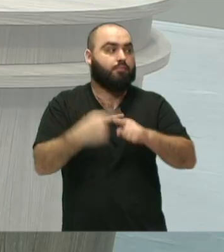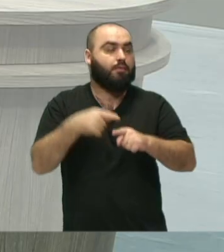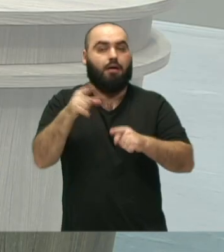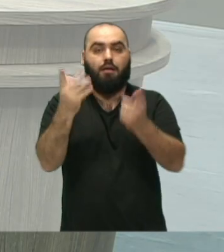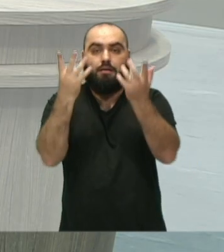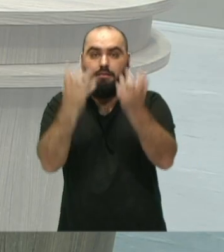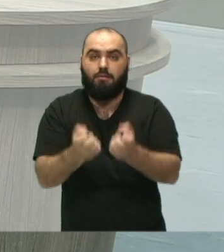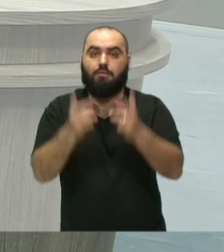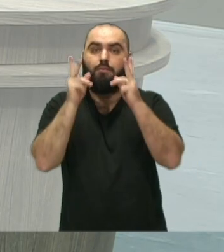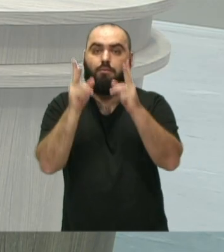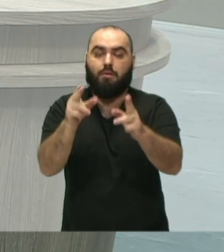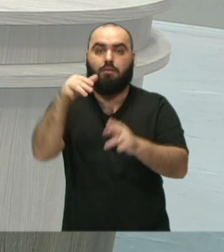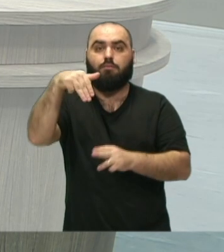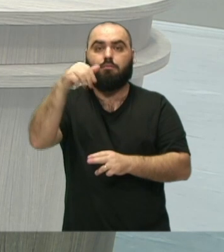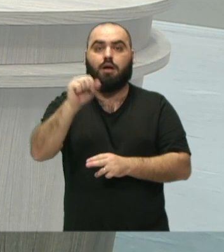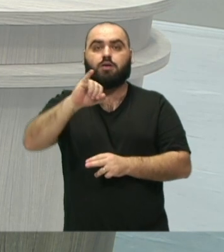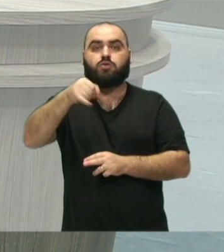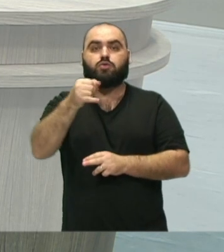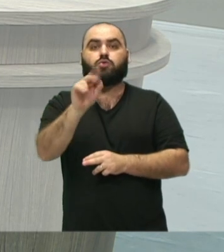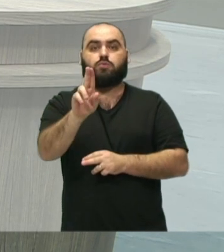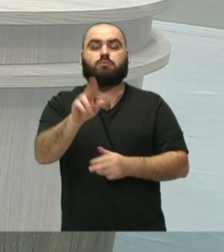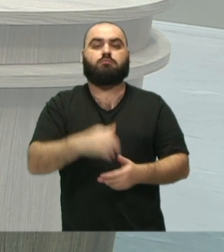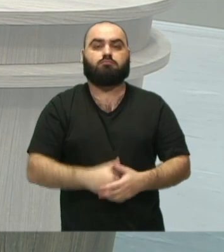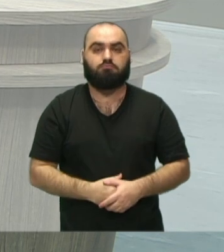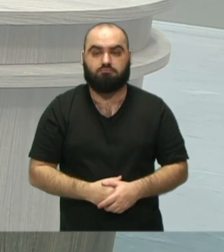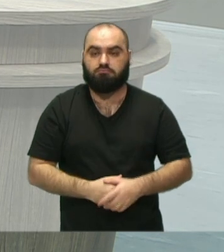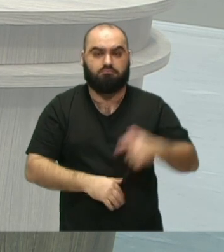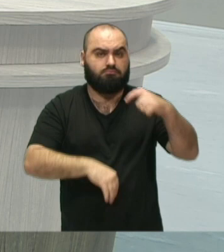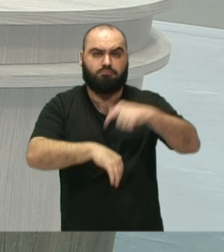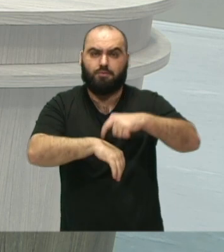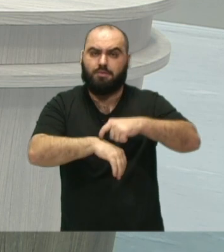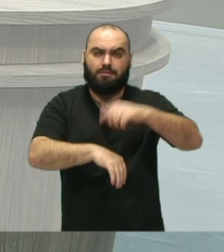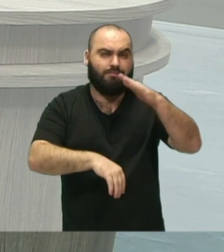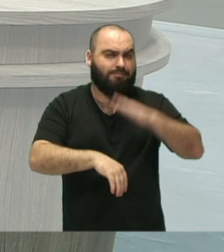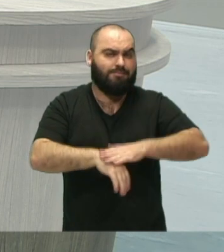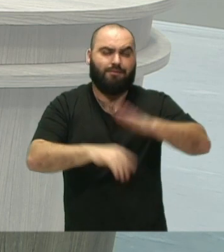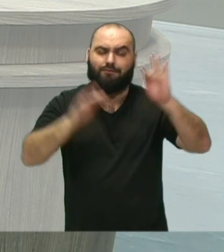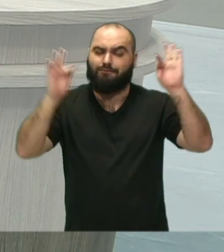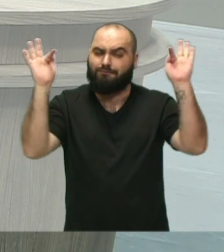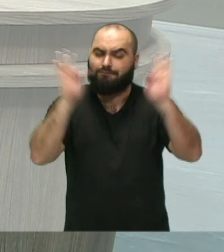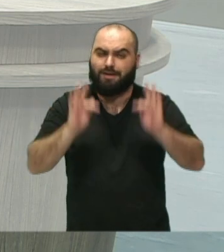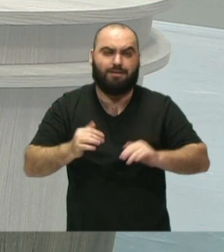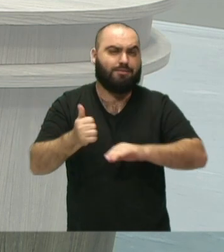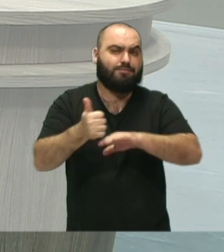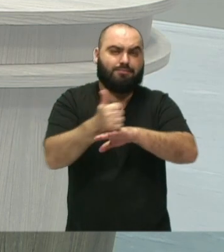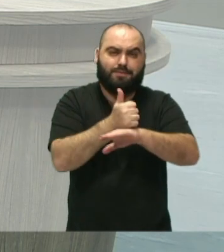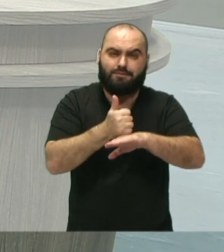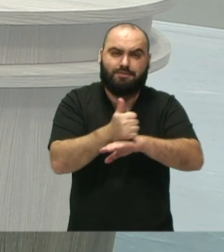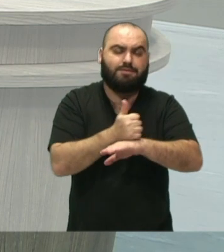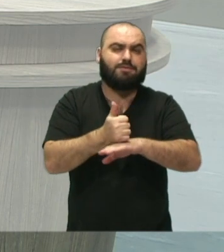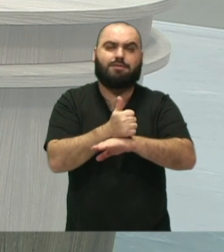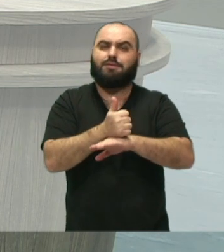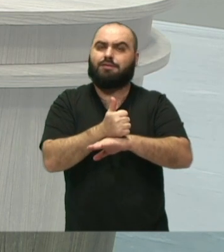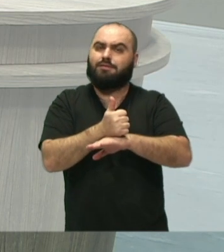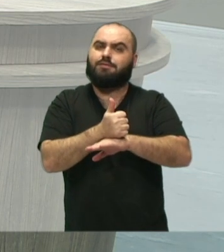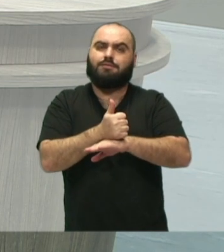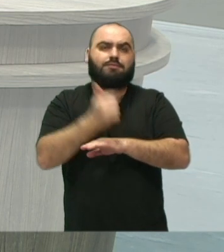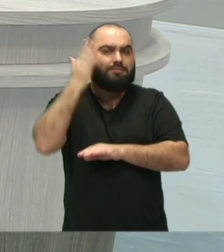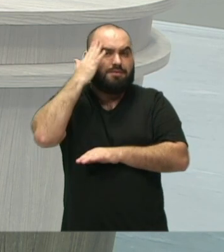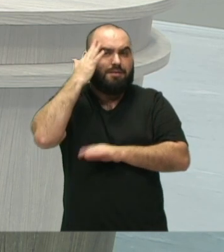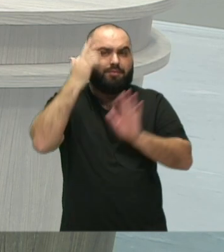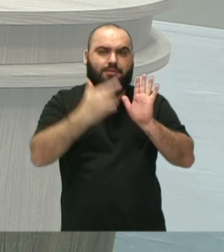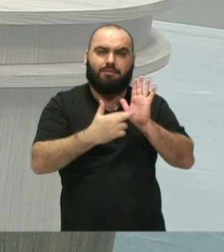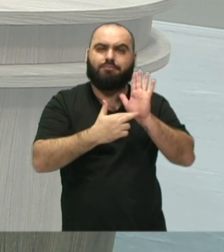ela disse que foi um dos momentos que ela se sentiu mais grata pela profissão, por estar onde ela está e o que ela representa,